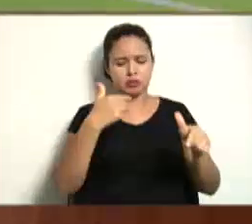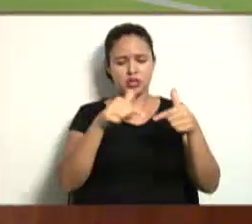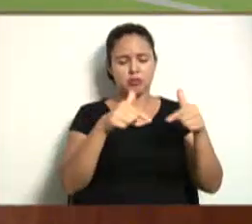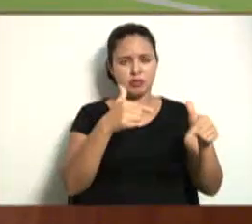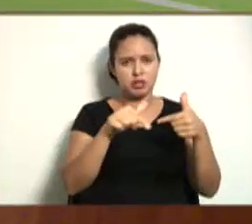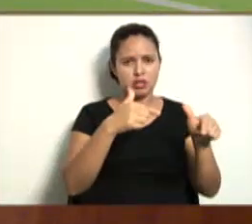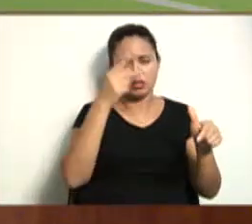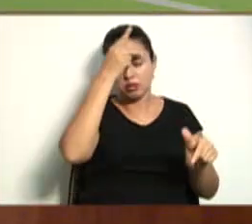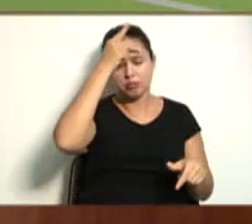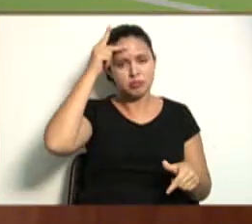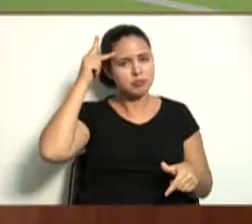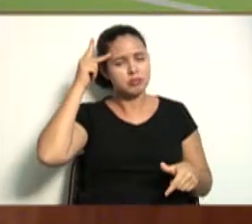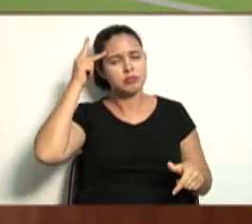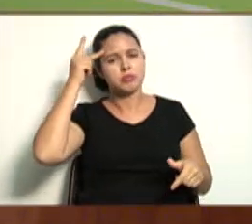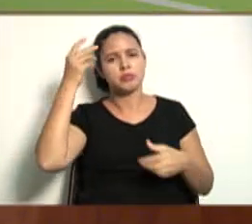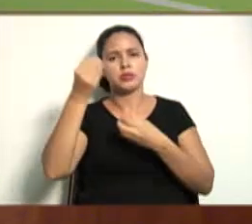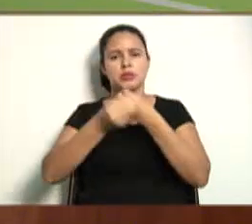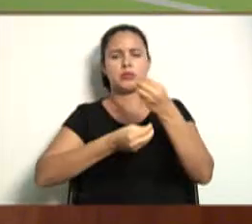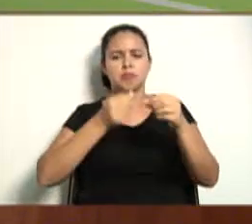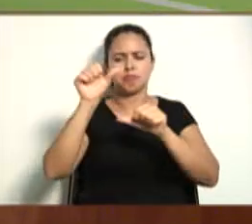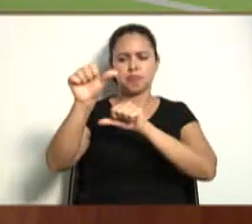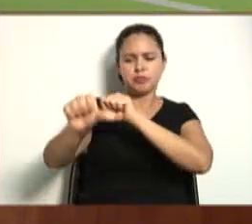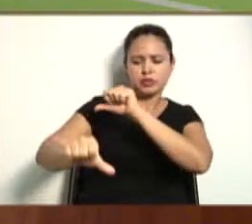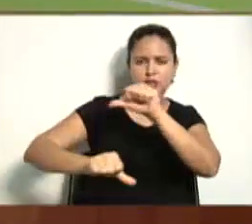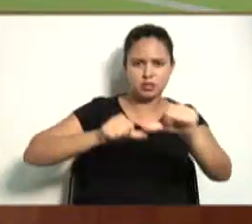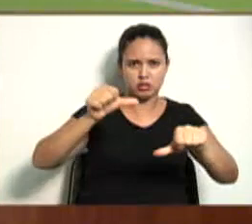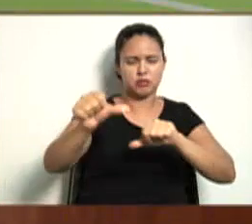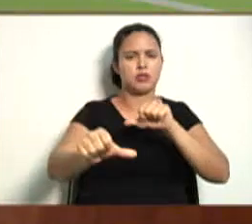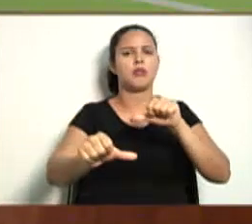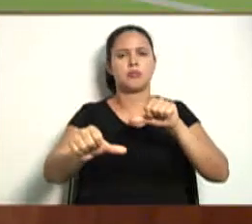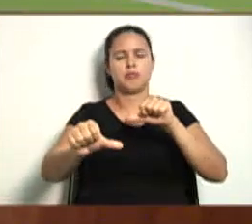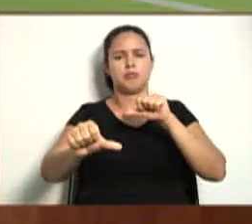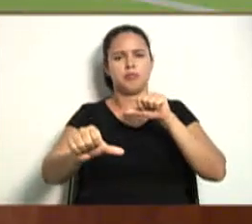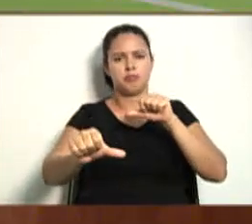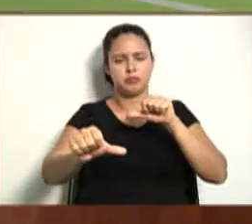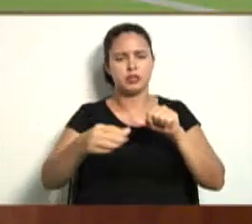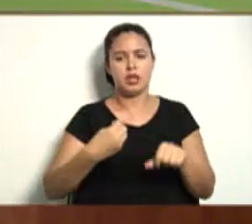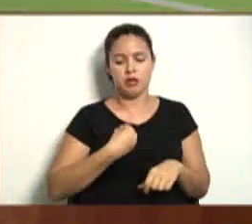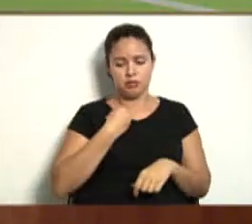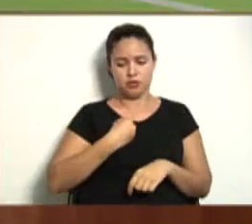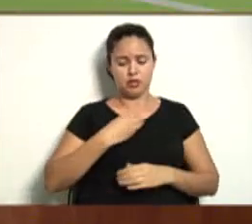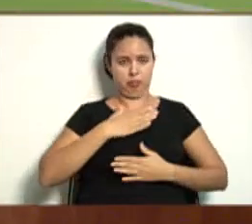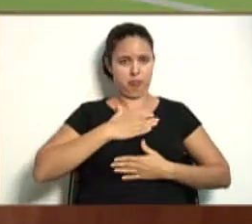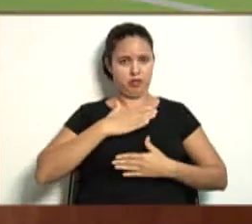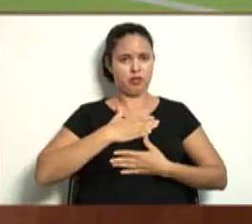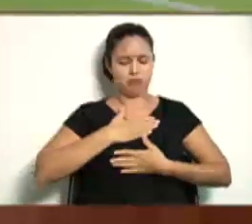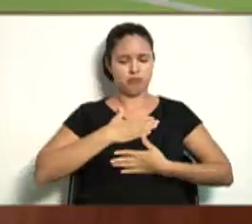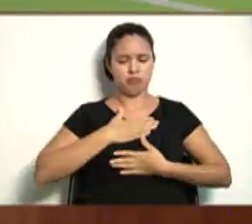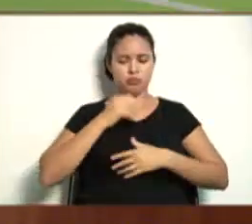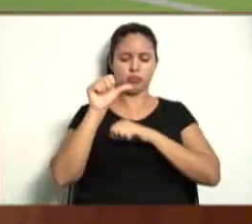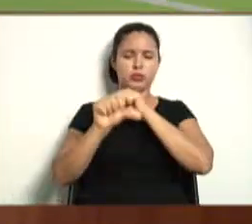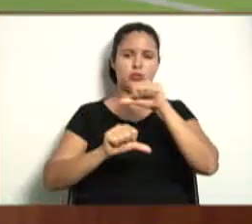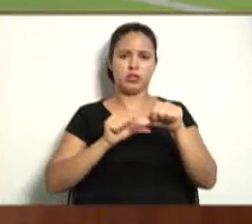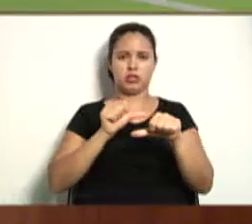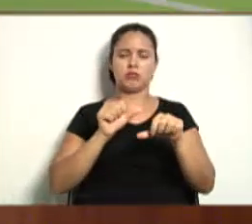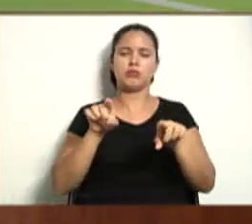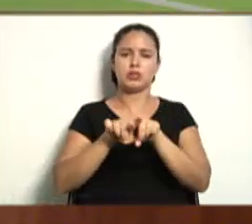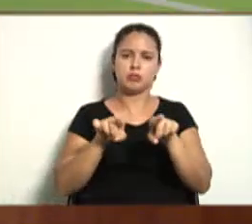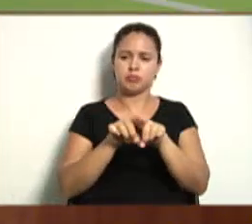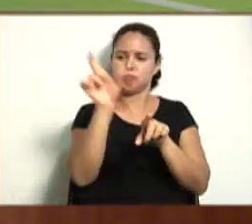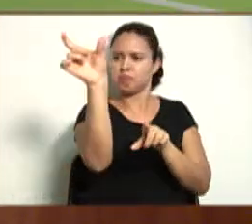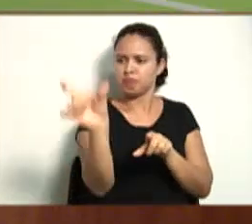a pessoa ela vai transformar a realidade, transformar a si mesma, ela vai se realizar. Por isso,